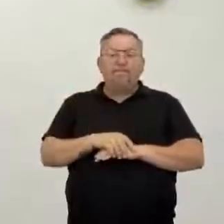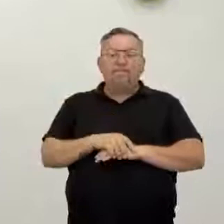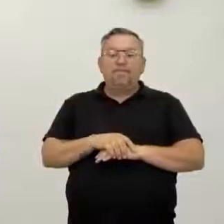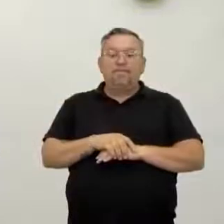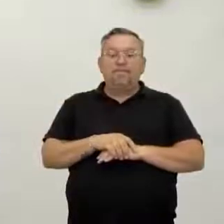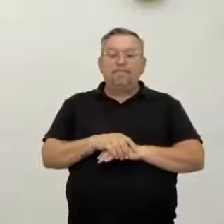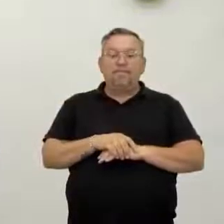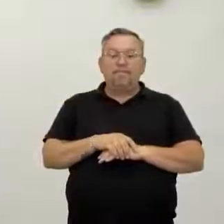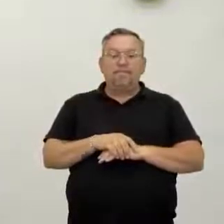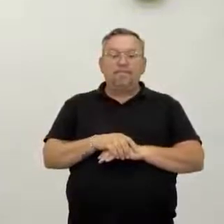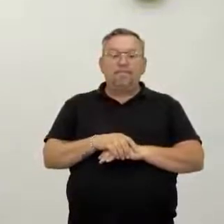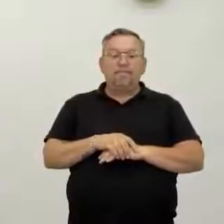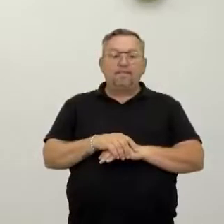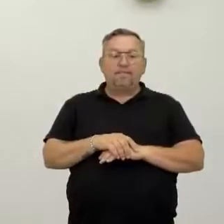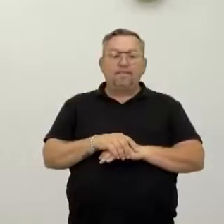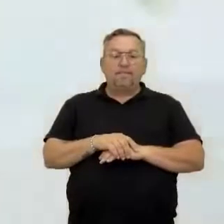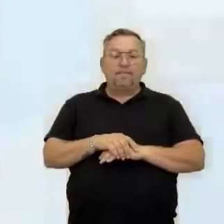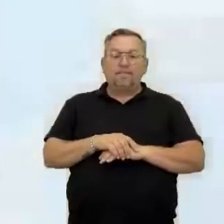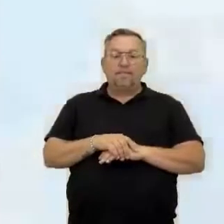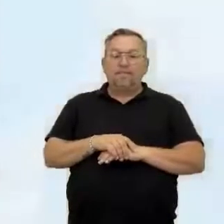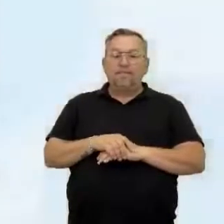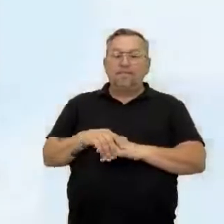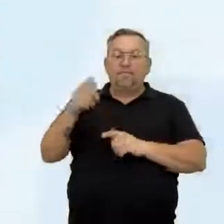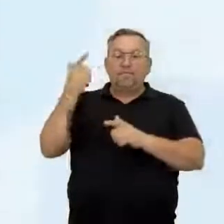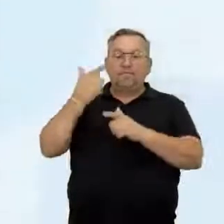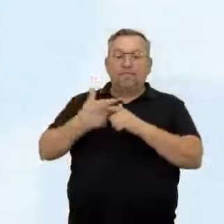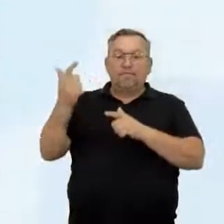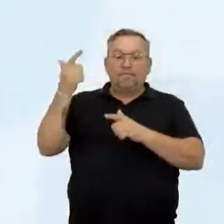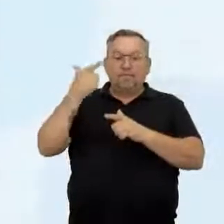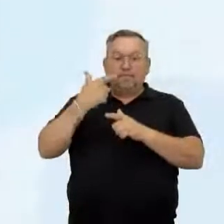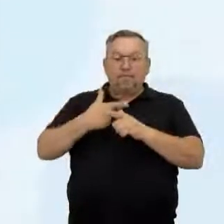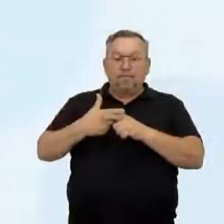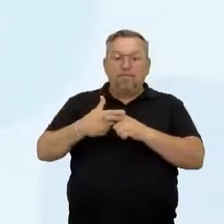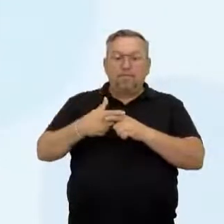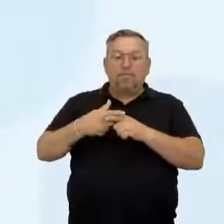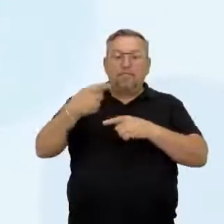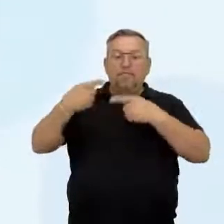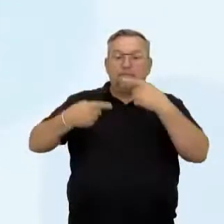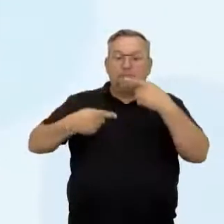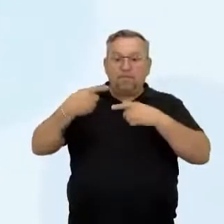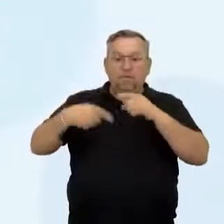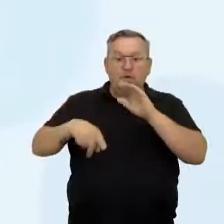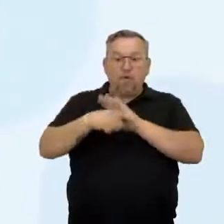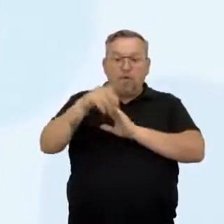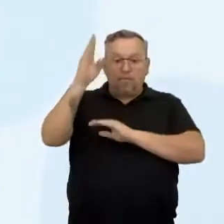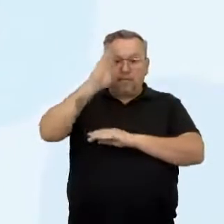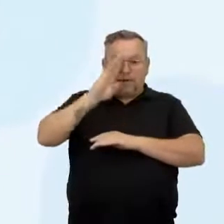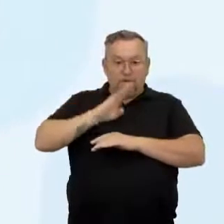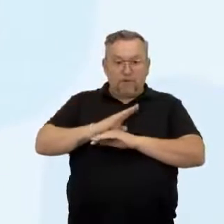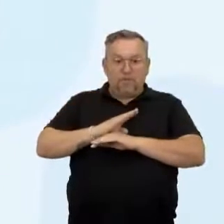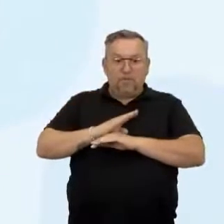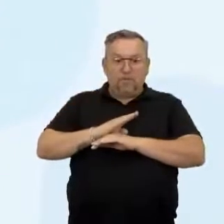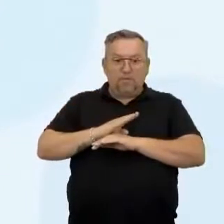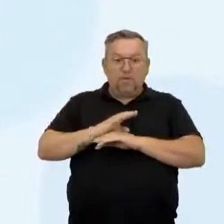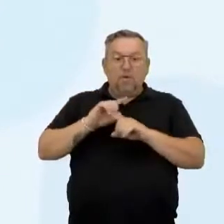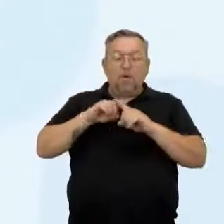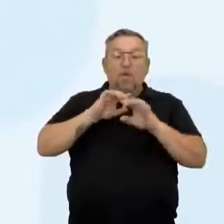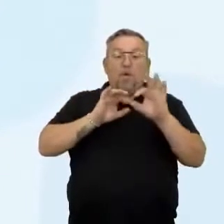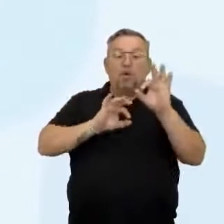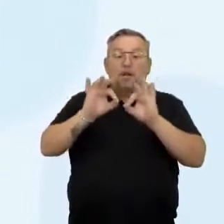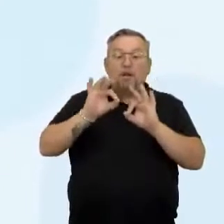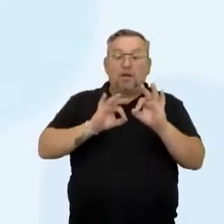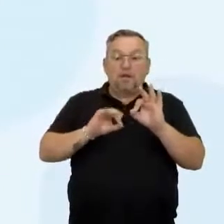Vamos lá para a próxima tela. Problemas das instituições de política industrial e tecnológica do Brasil. O eixo central da